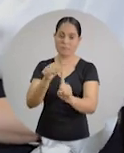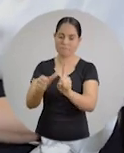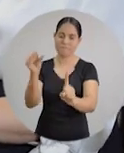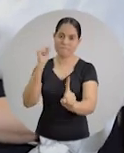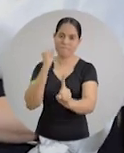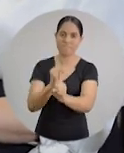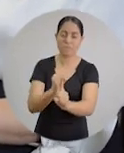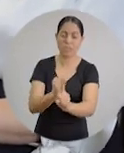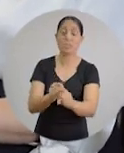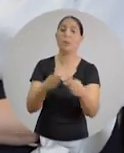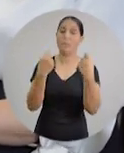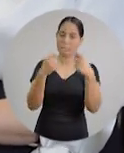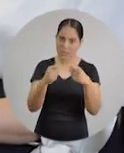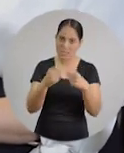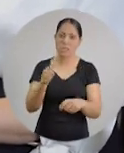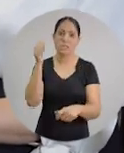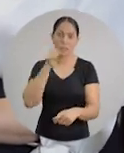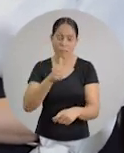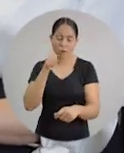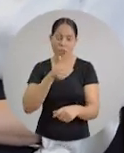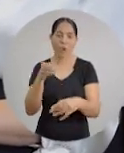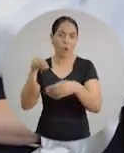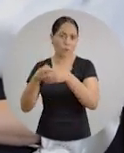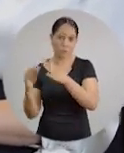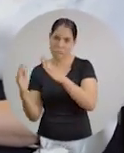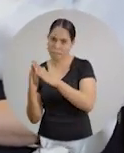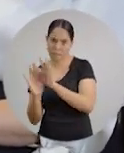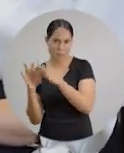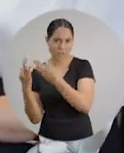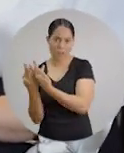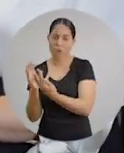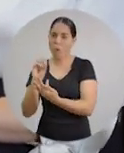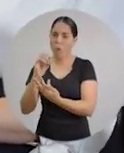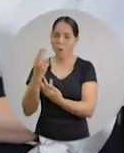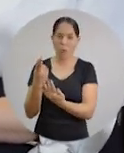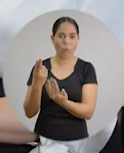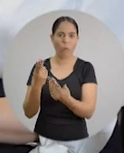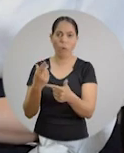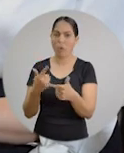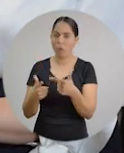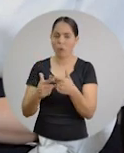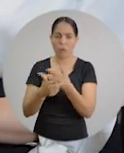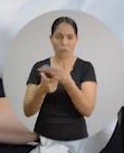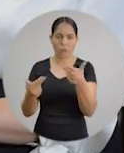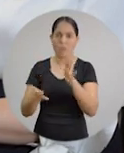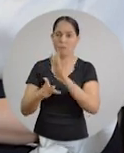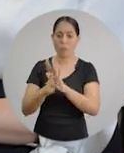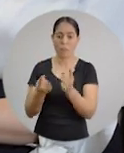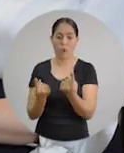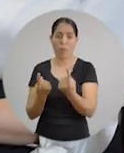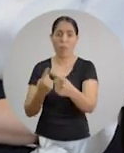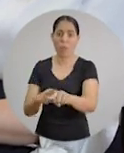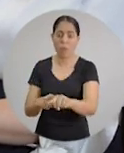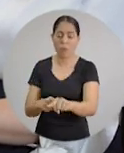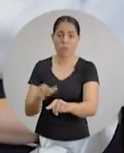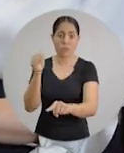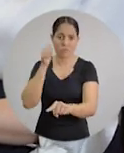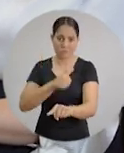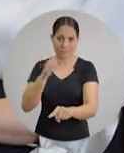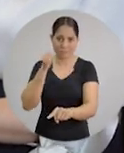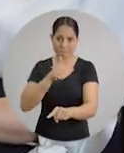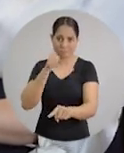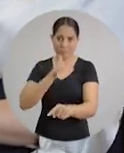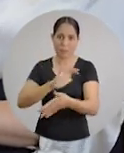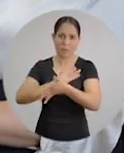de mulher. Então tem que ter um contexto de violência familiar ou doméstica ou do homicídio praticado